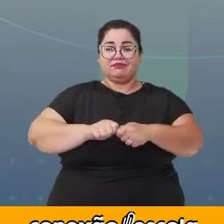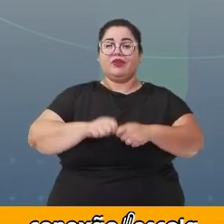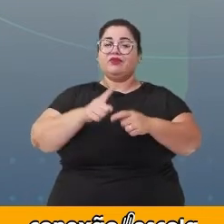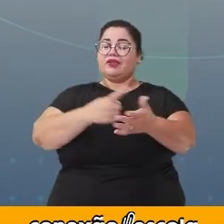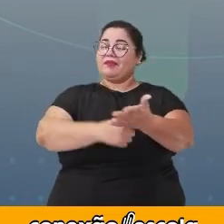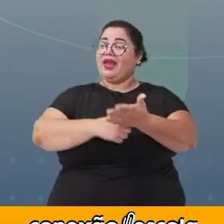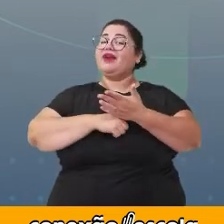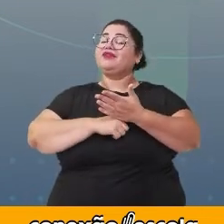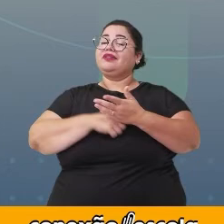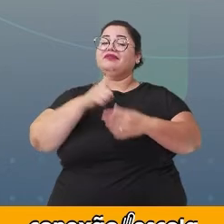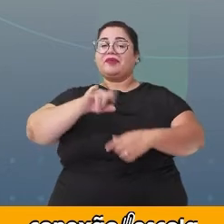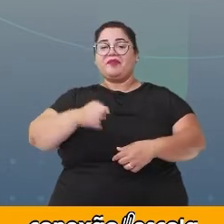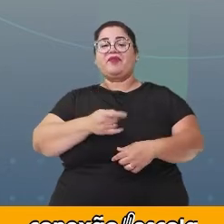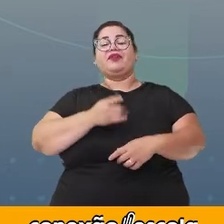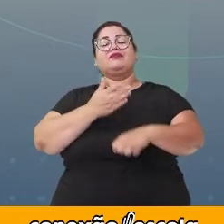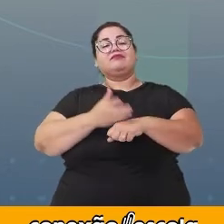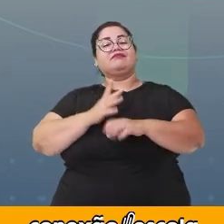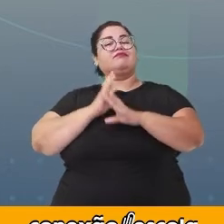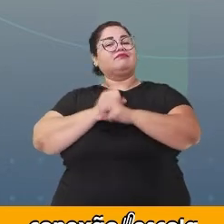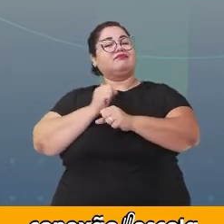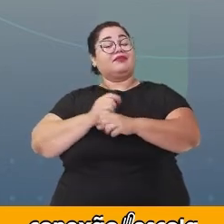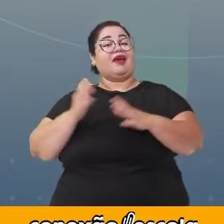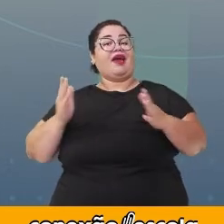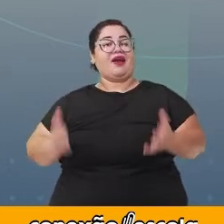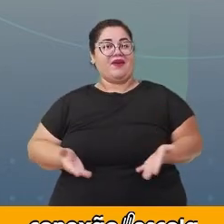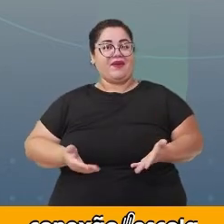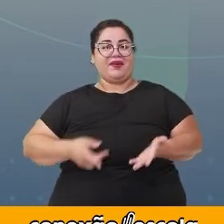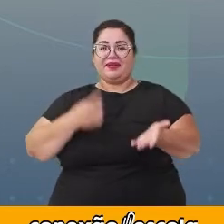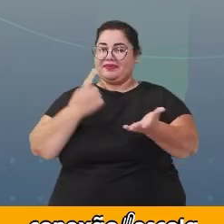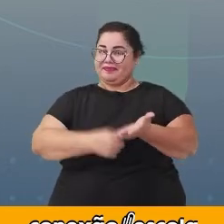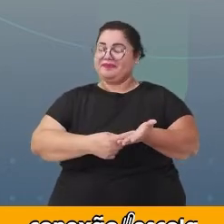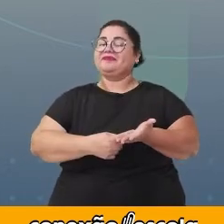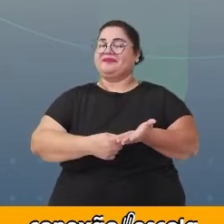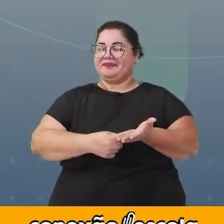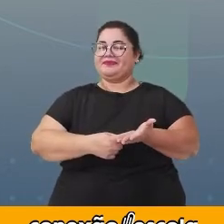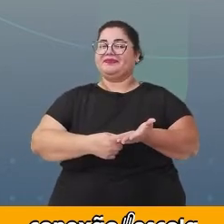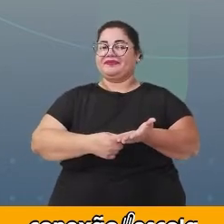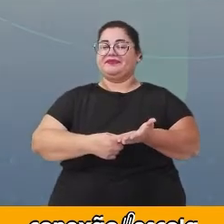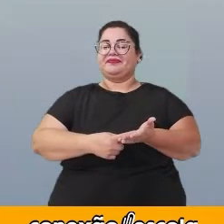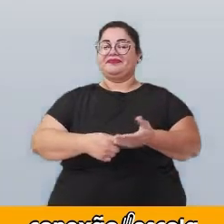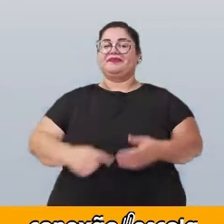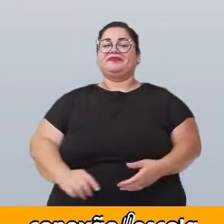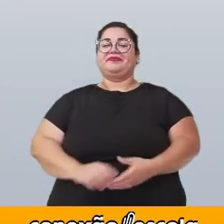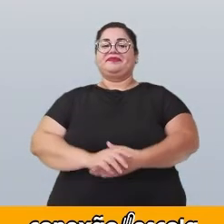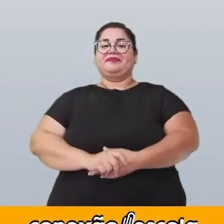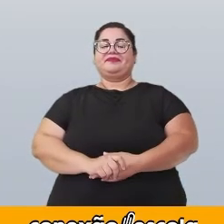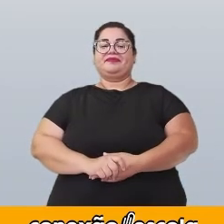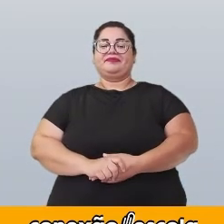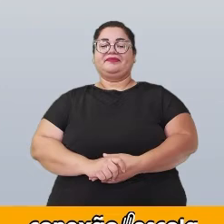me ajudar a fazer esses cálculos agora. Combinado?